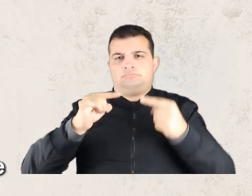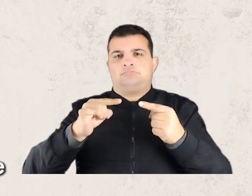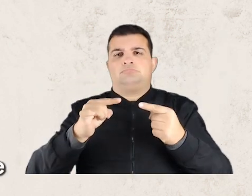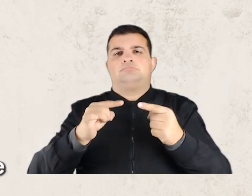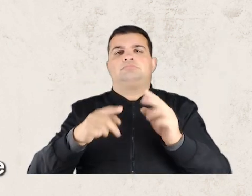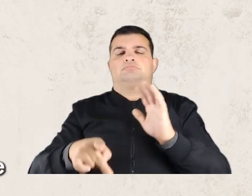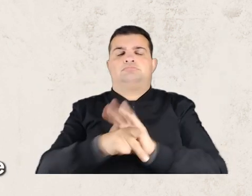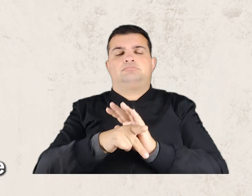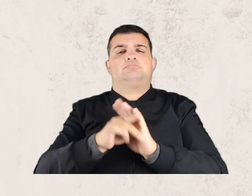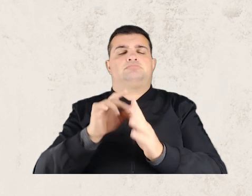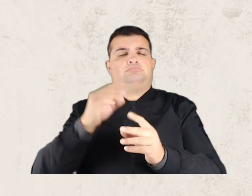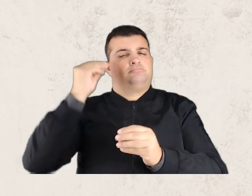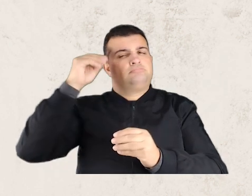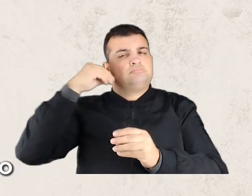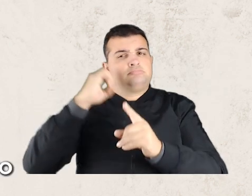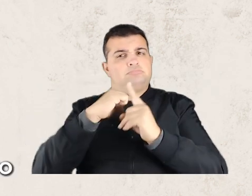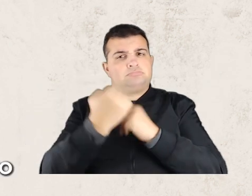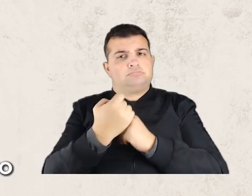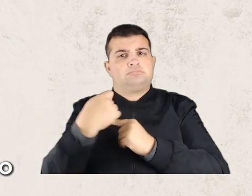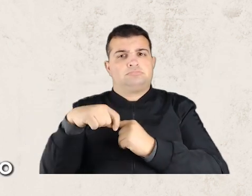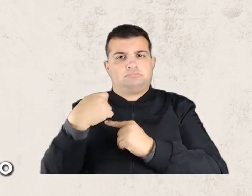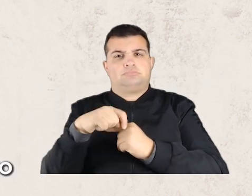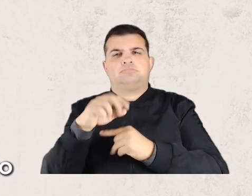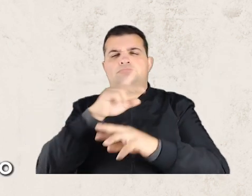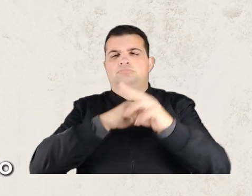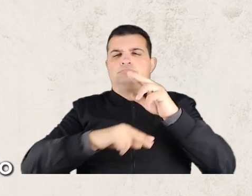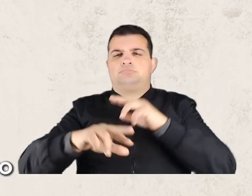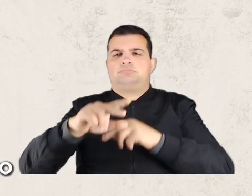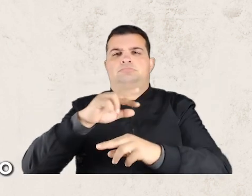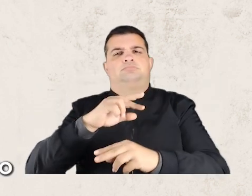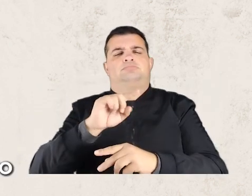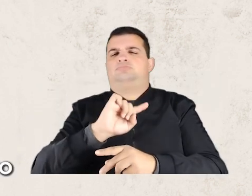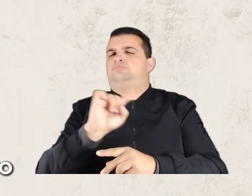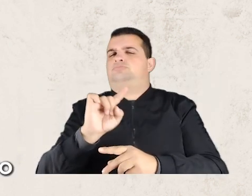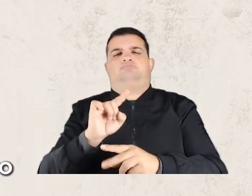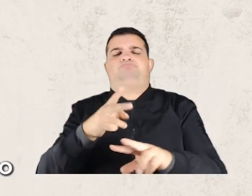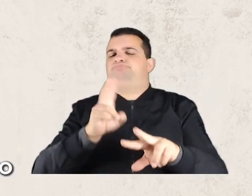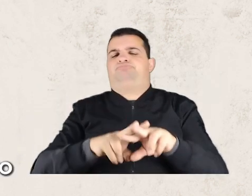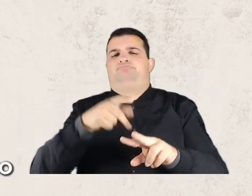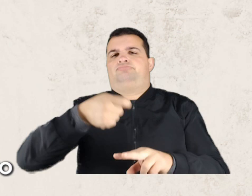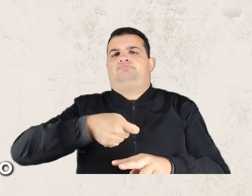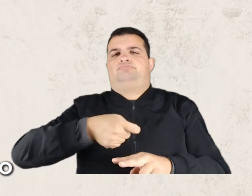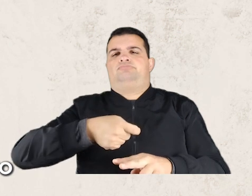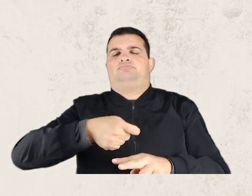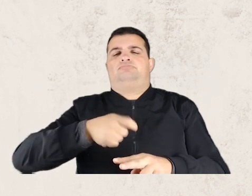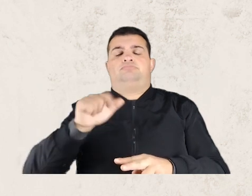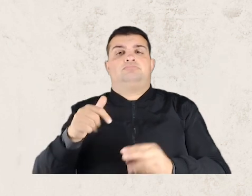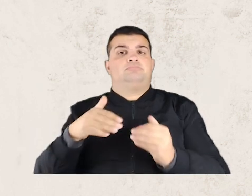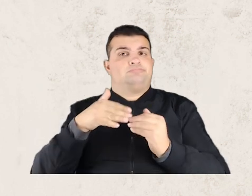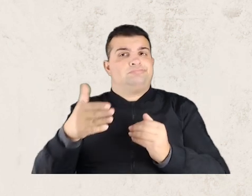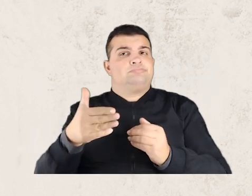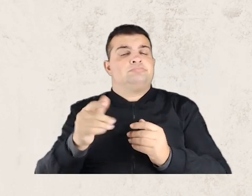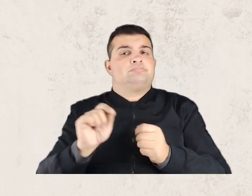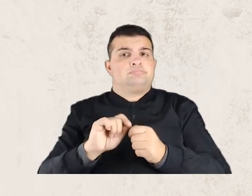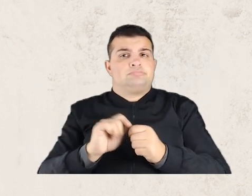transformar a sociedade em que vivem. Por isso, o psicólogo Emiliano traz outro conceito, também brasileiro, para a discussão. Porque